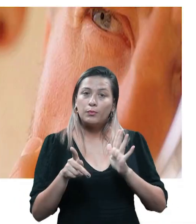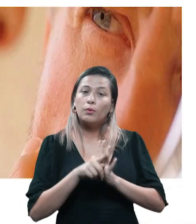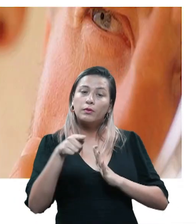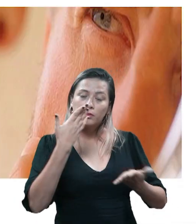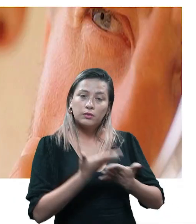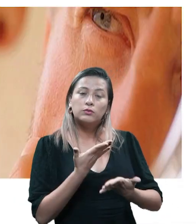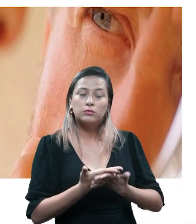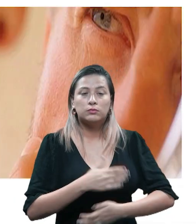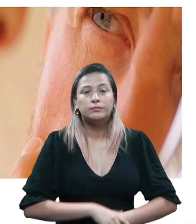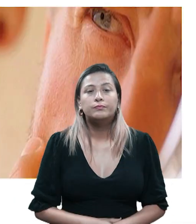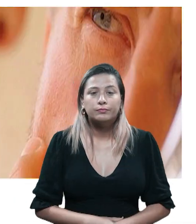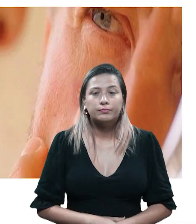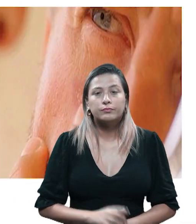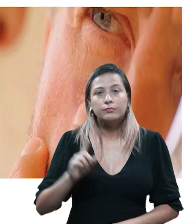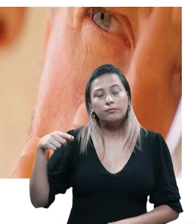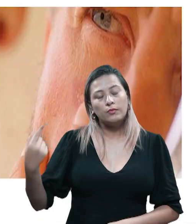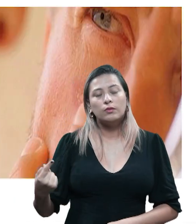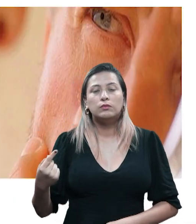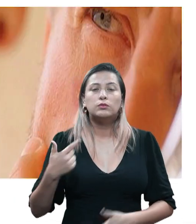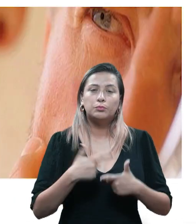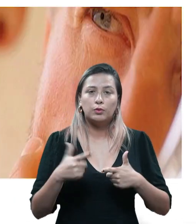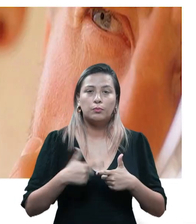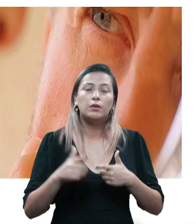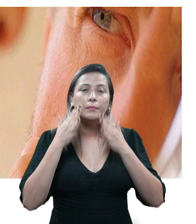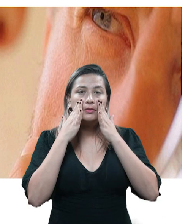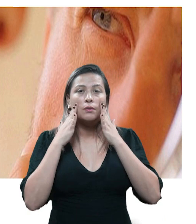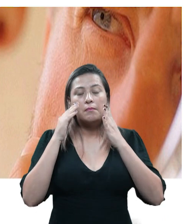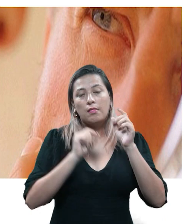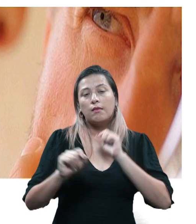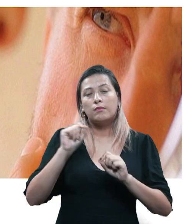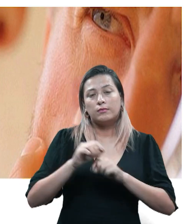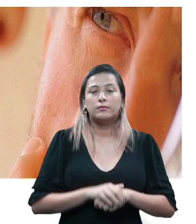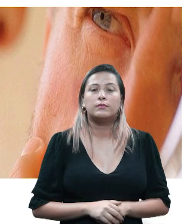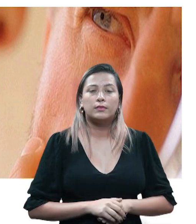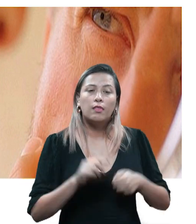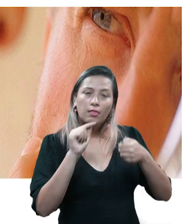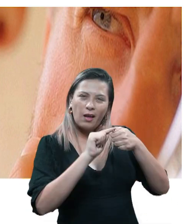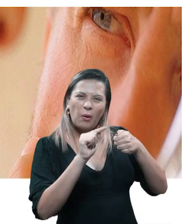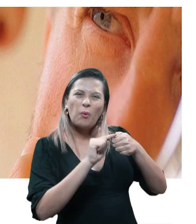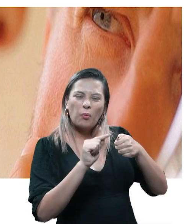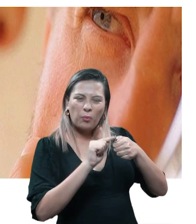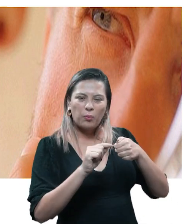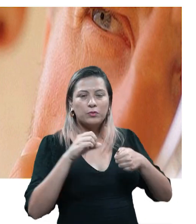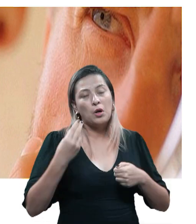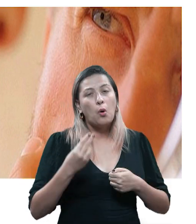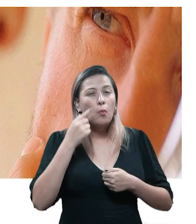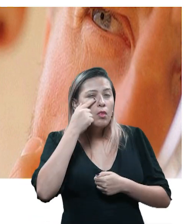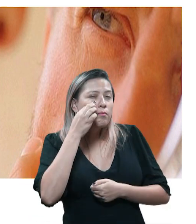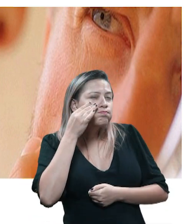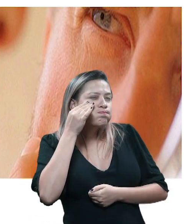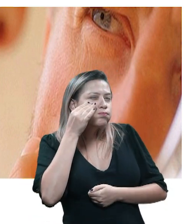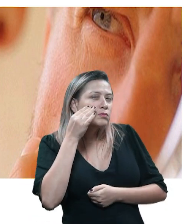Outras disfunções da pele, que a gente pode ver micose nas unhas ou na pele do